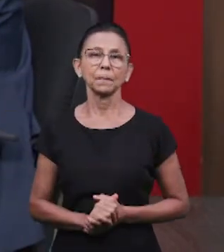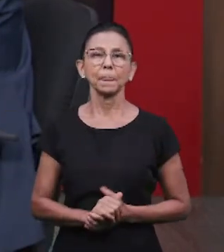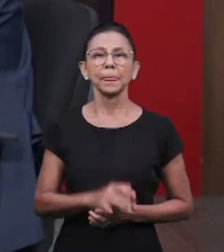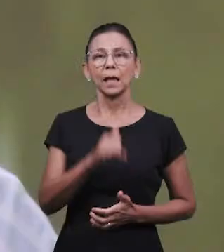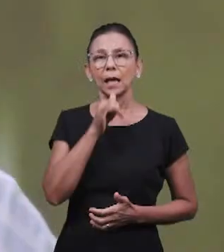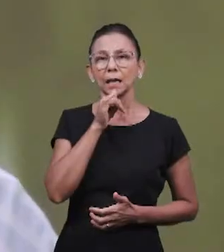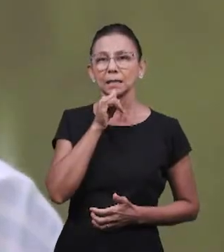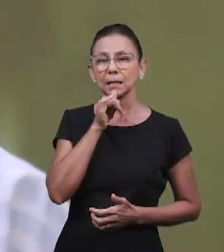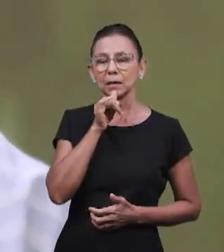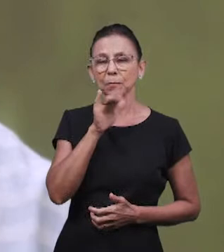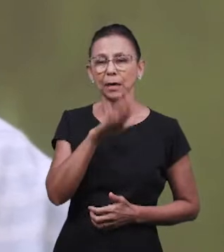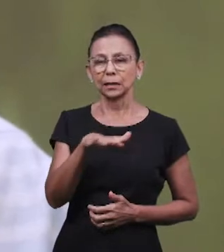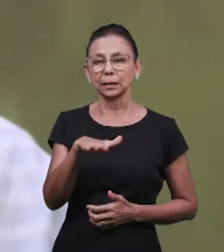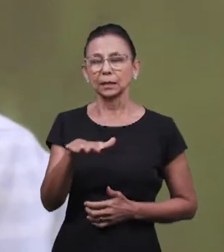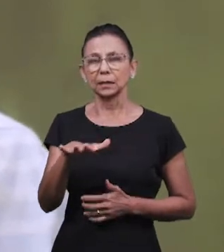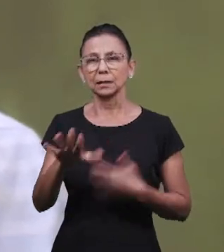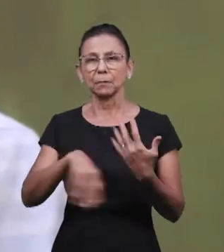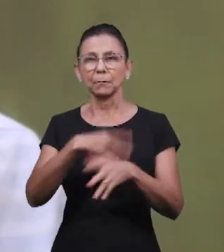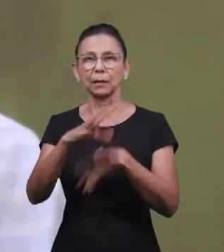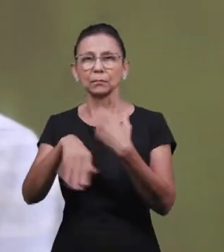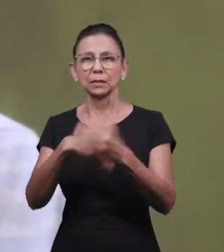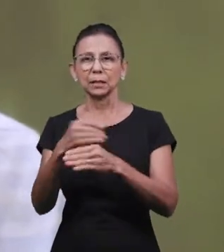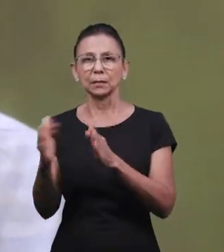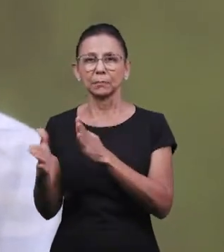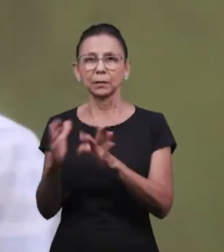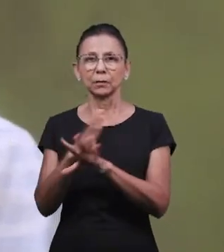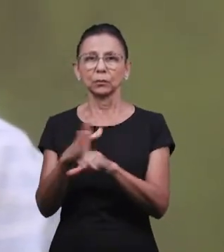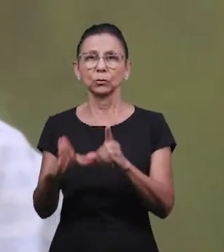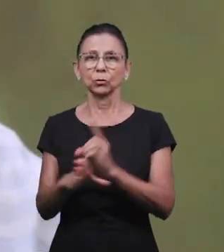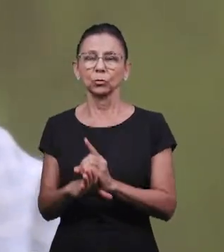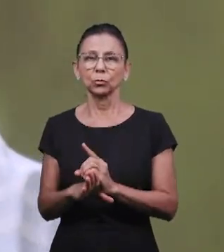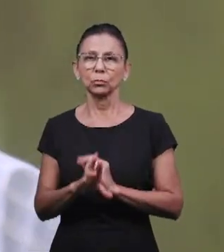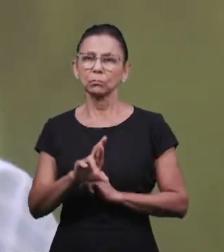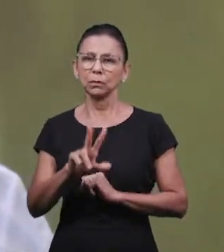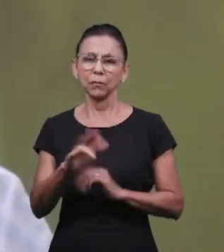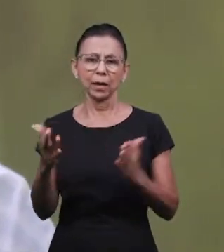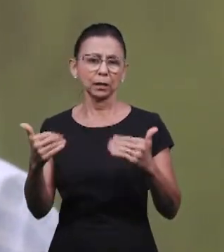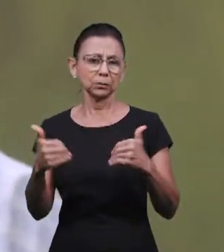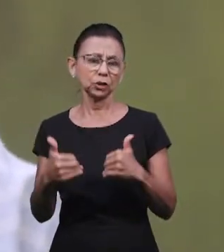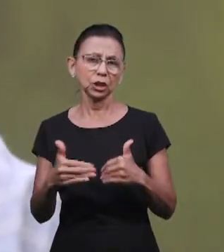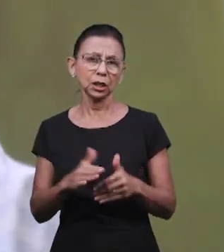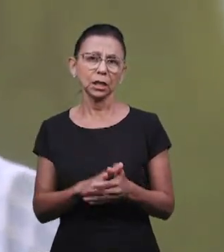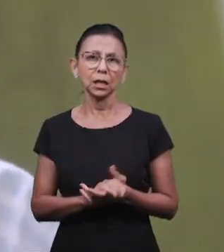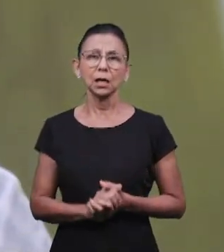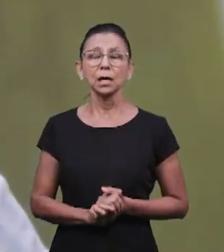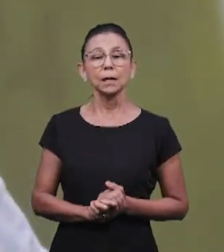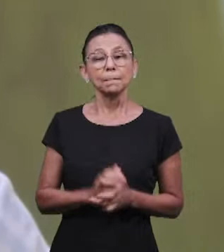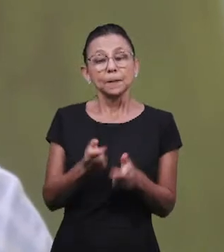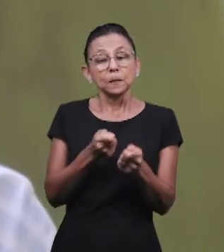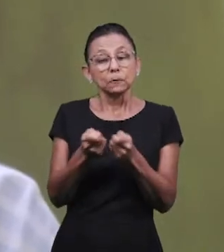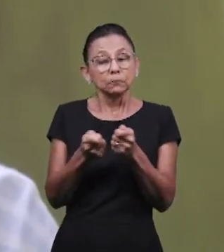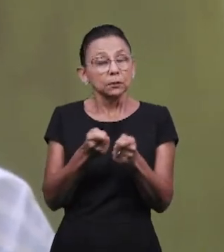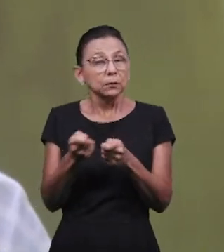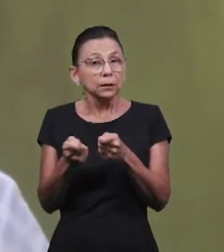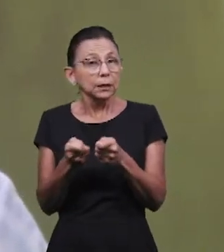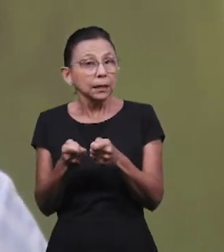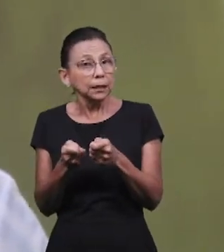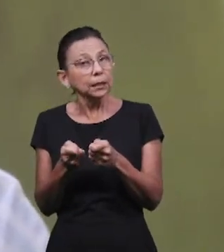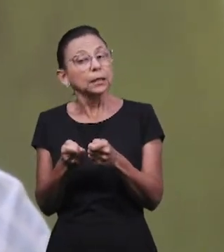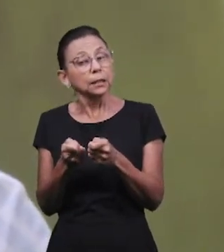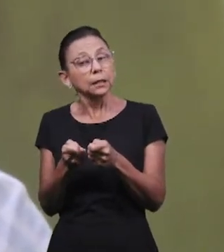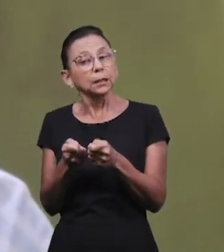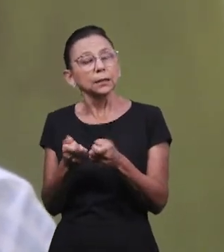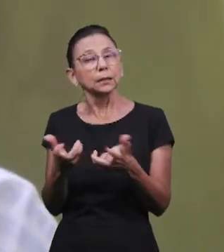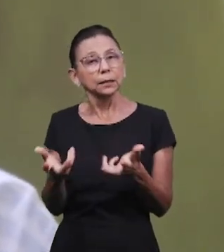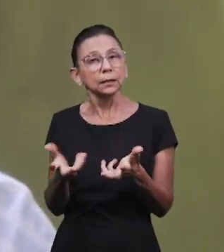fazendo bagunça num culto é autista. Então, às vezes é só uma indisciplina, uma falta de controle, uma falta de entender o que